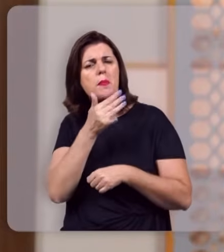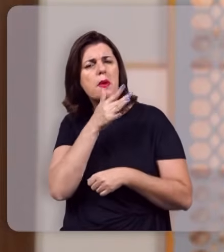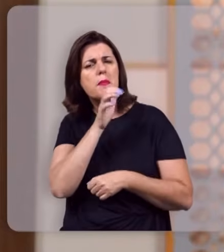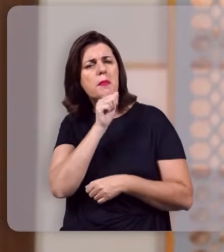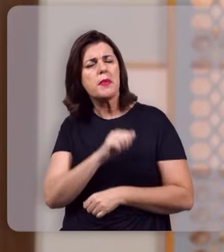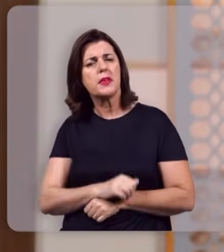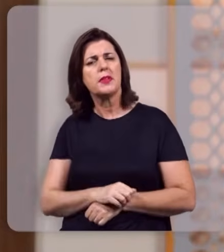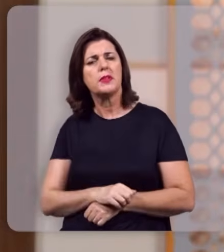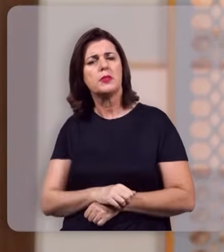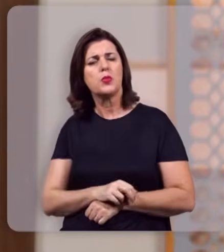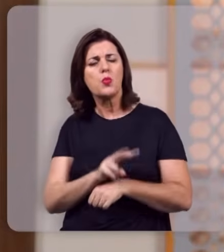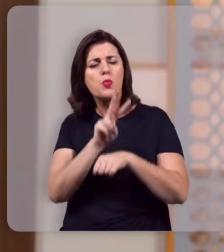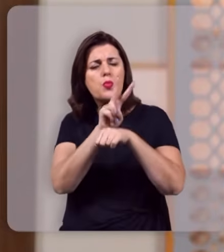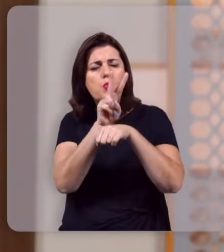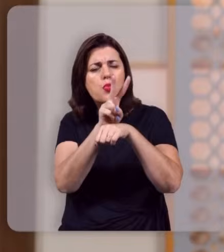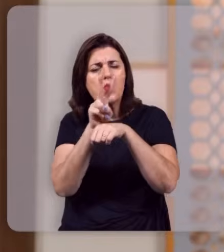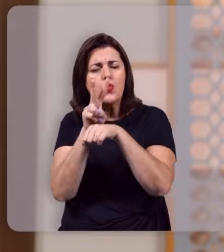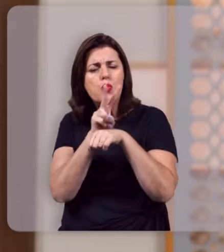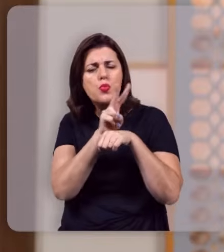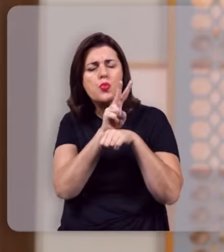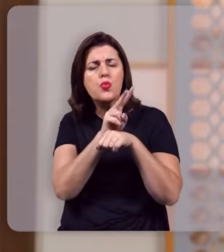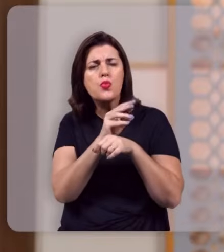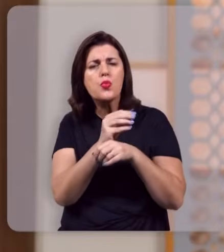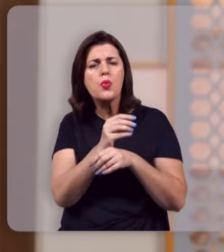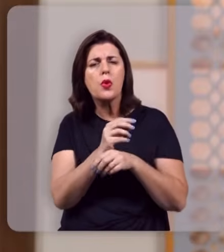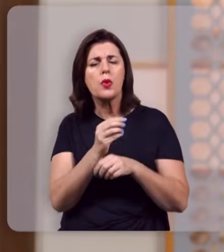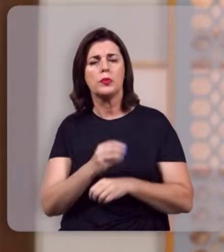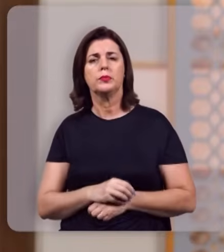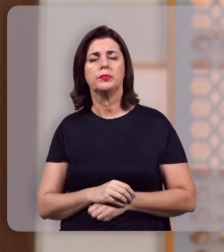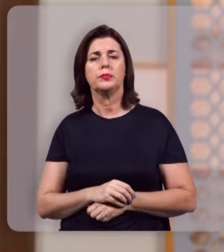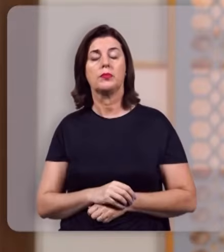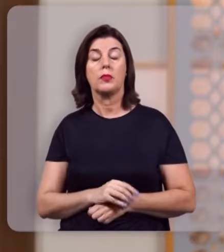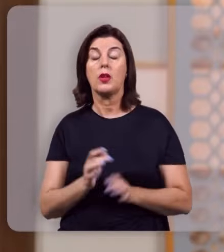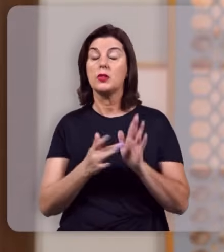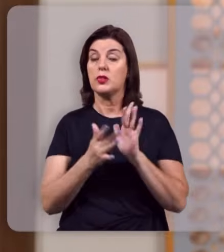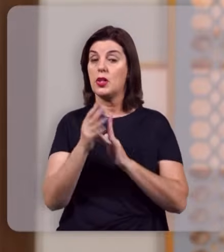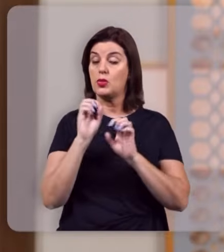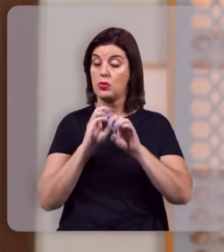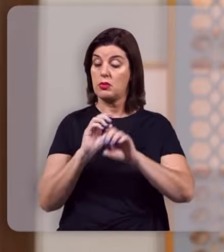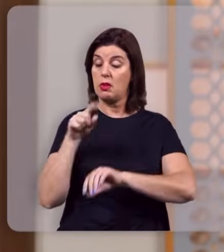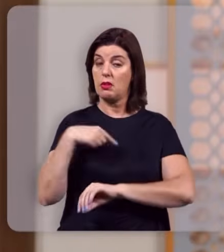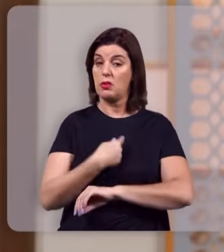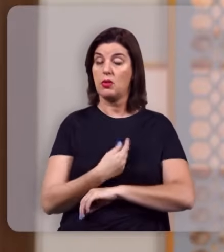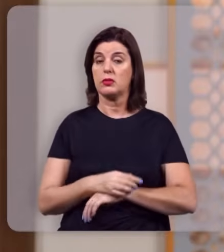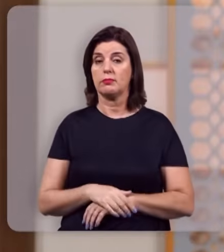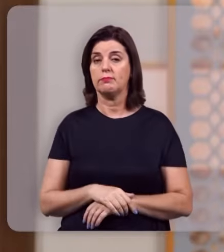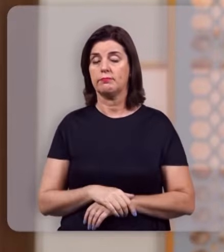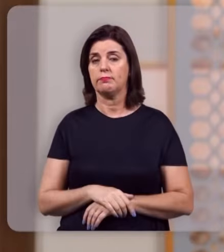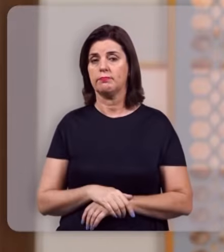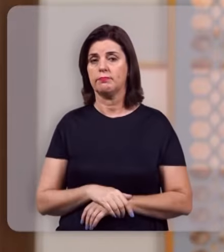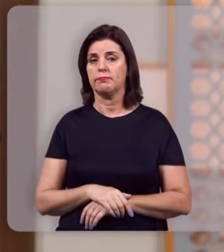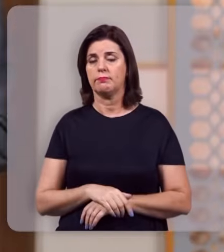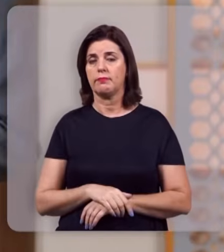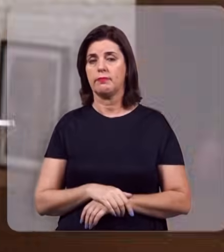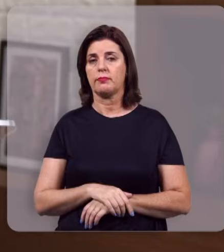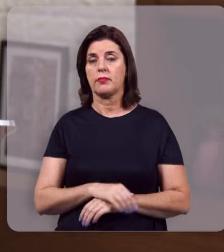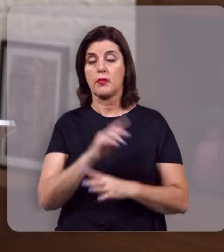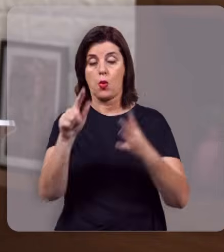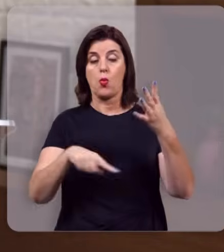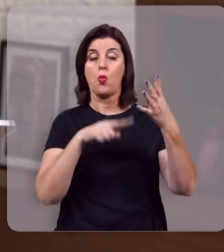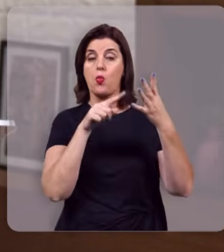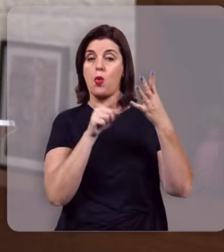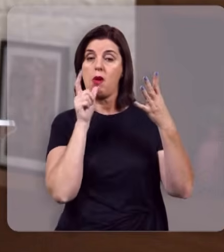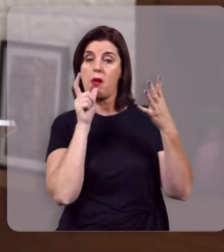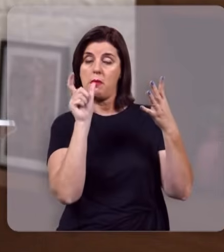protejam seus pais, busquem provisão para os seus pais. É isso que Jesus está nos ensinando. Mas a